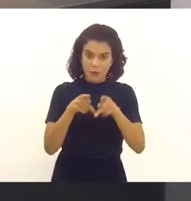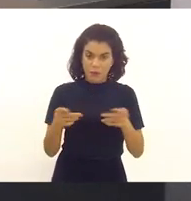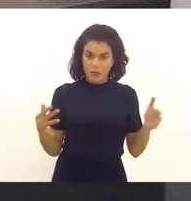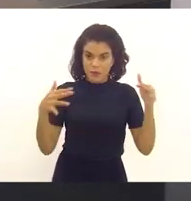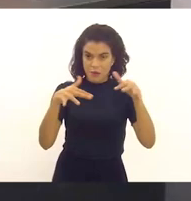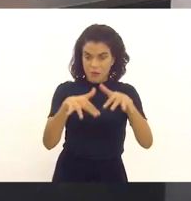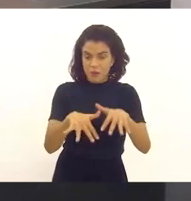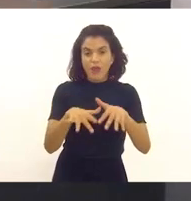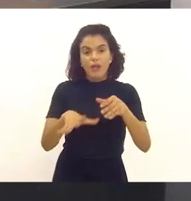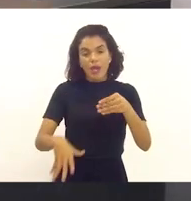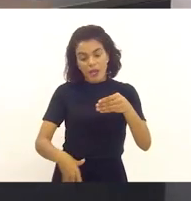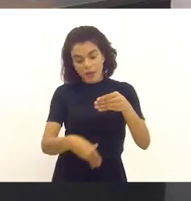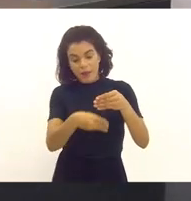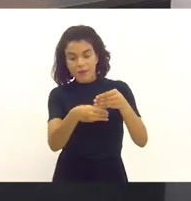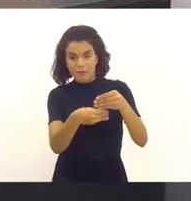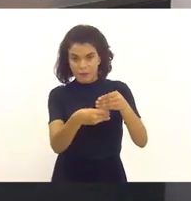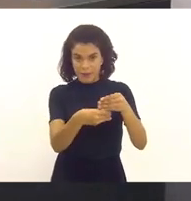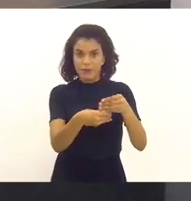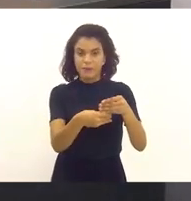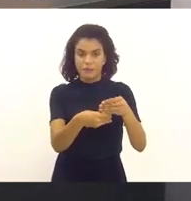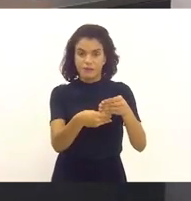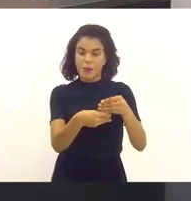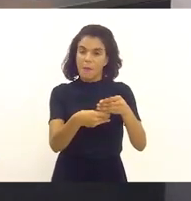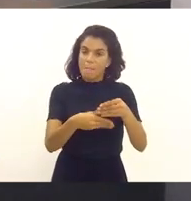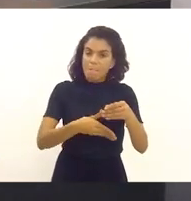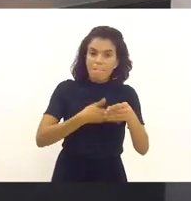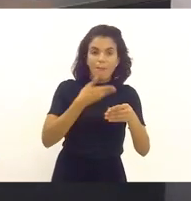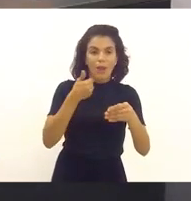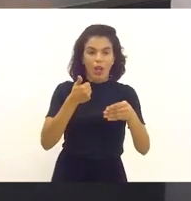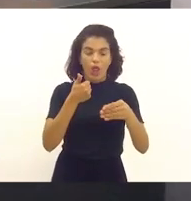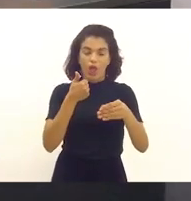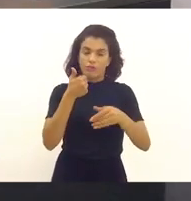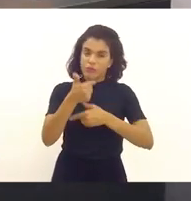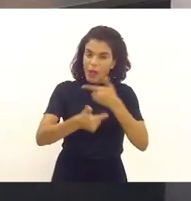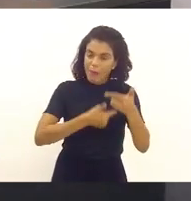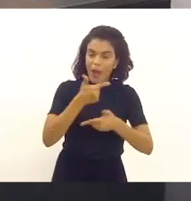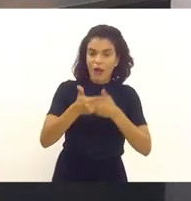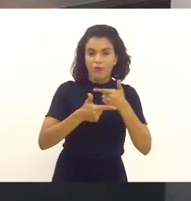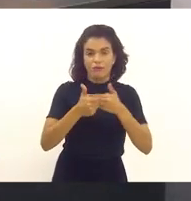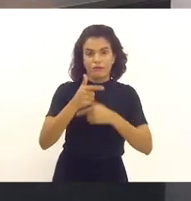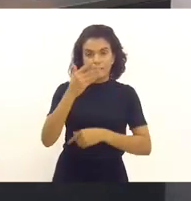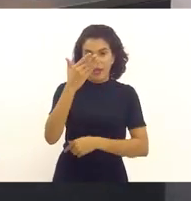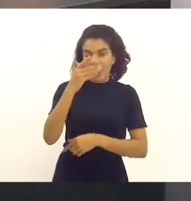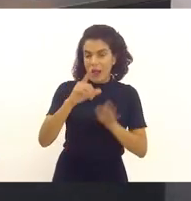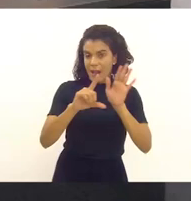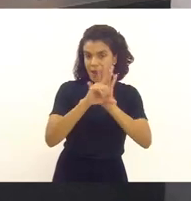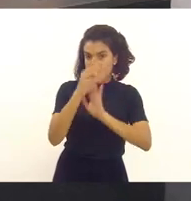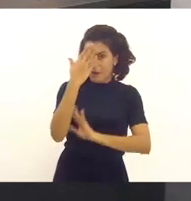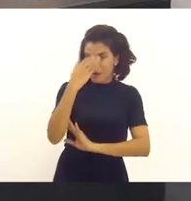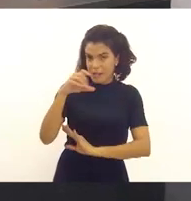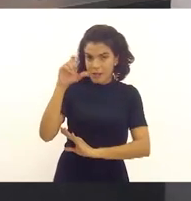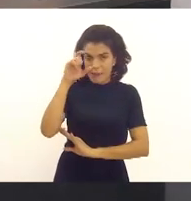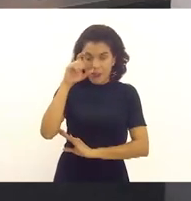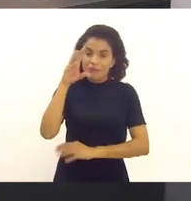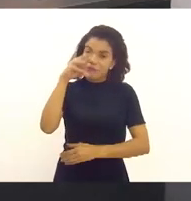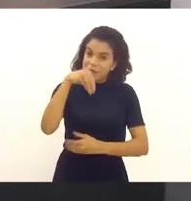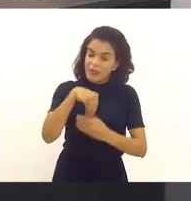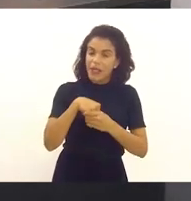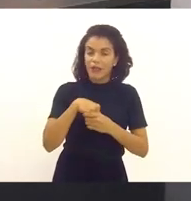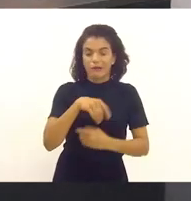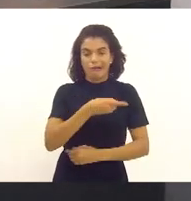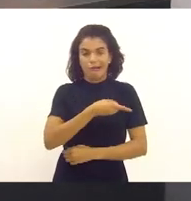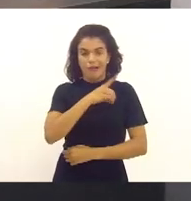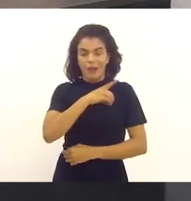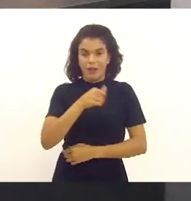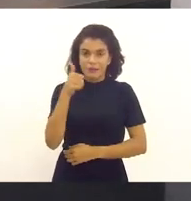desafio da implementação com maior eficácia da Lei Maria da Penha dentro das leões quero dizer que a Lei Maria